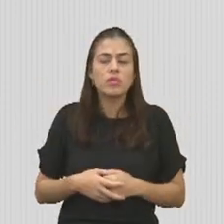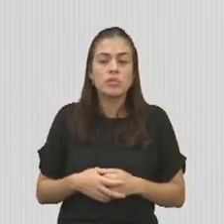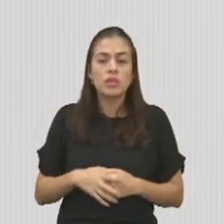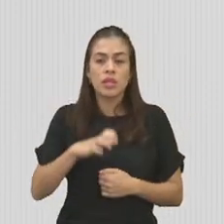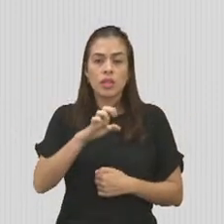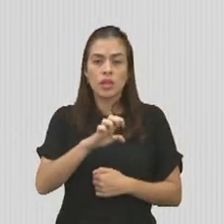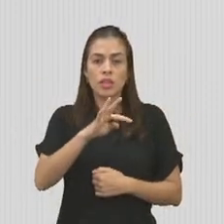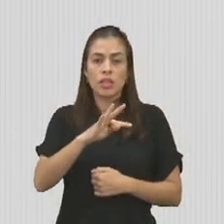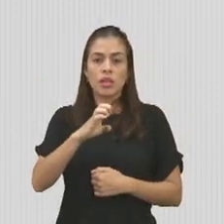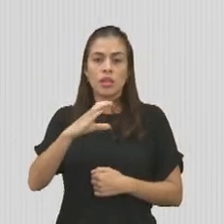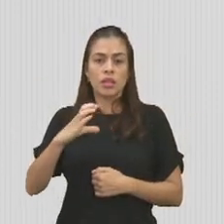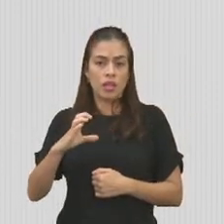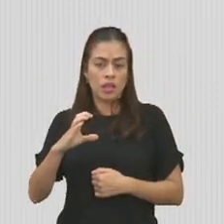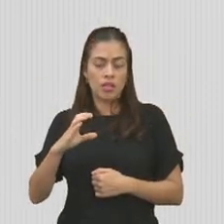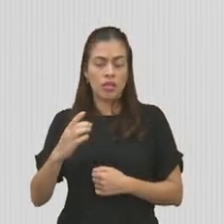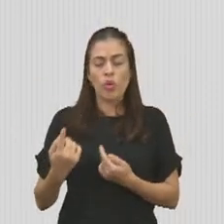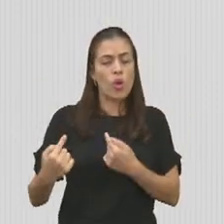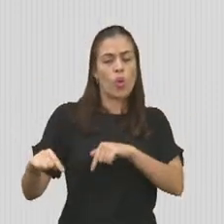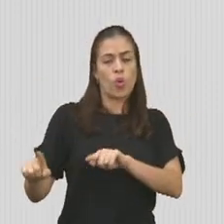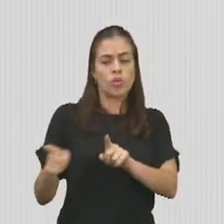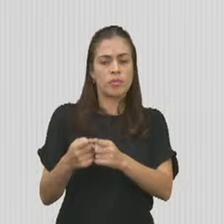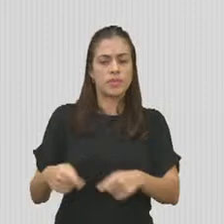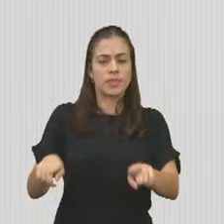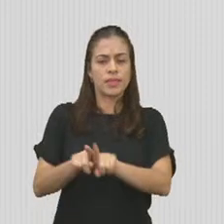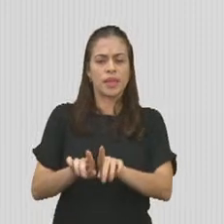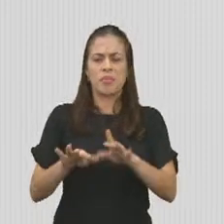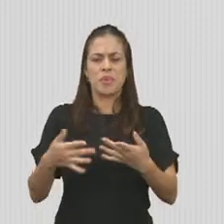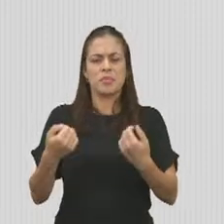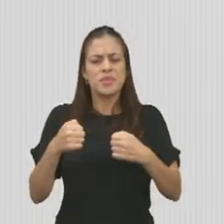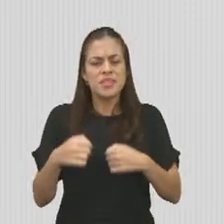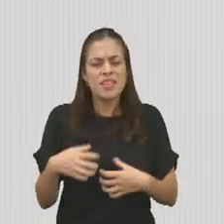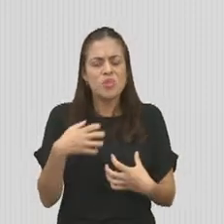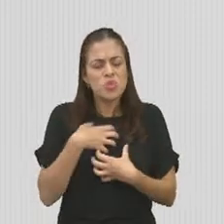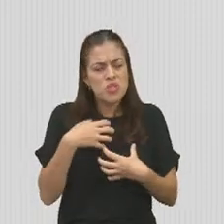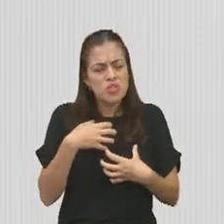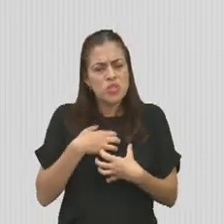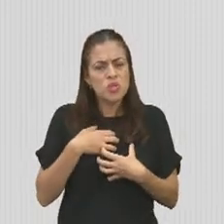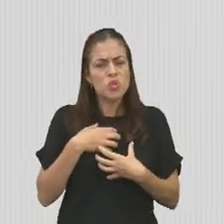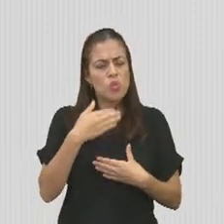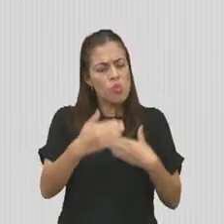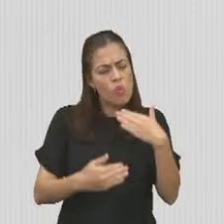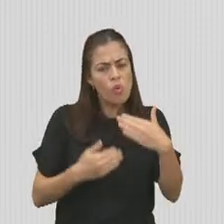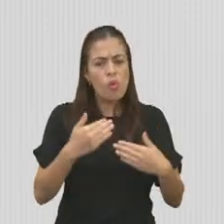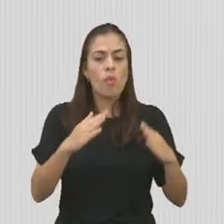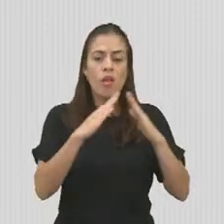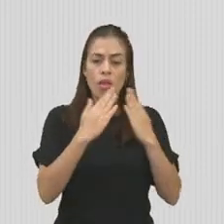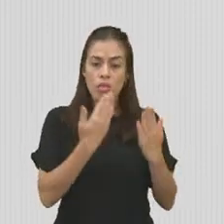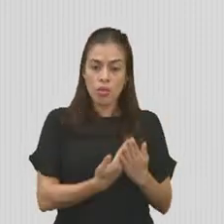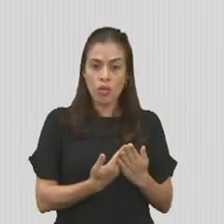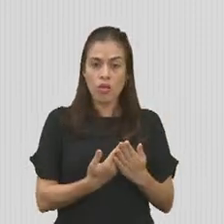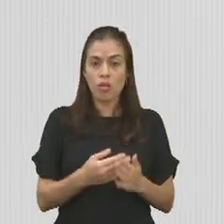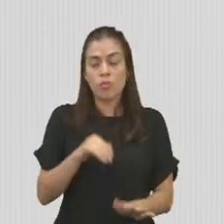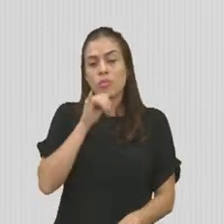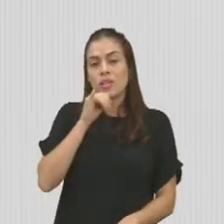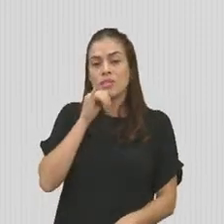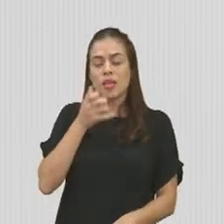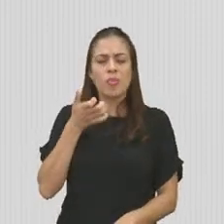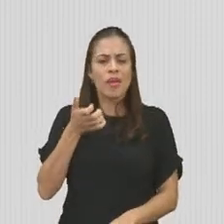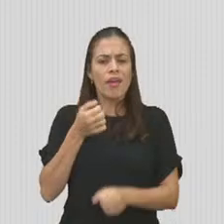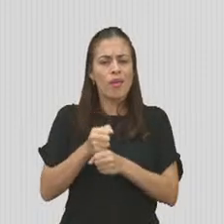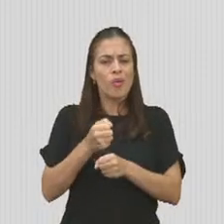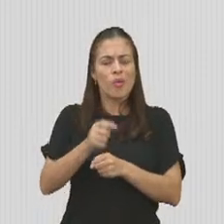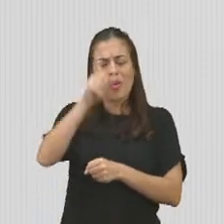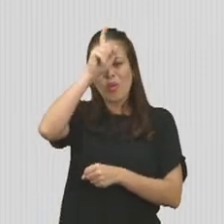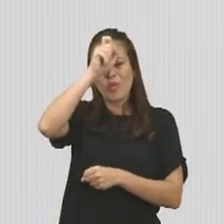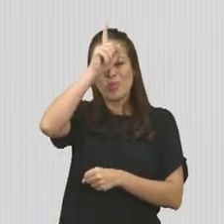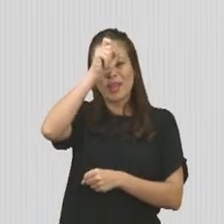não é refratária a parcerias, mas não parcerias que não fazem sentido para a dinâmica da escola, como a construção, por exemplo, de um hospital lá dentro. Apesar do